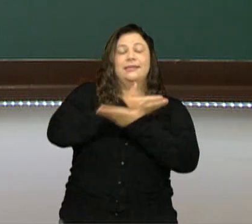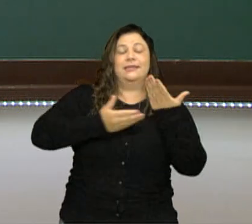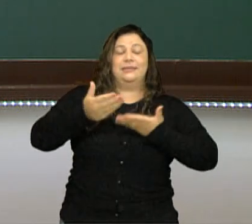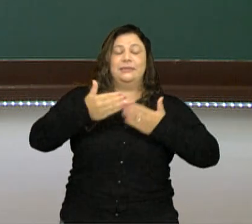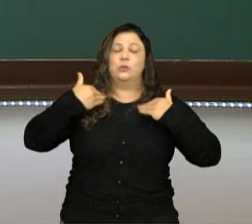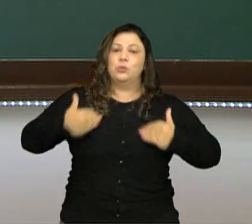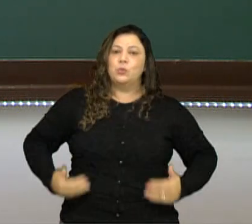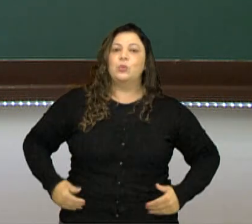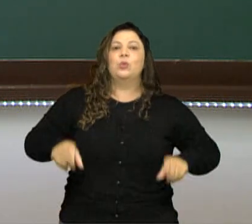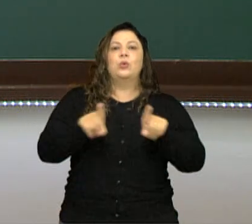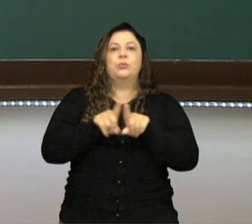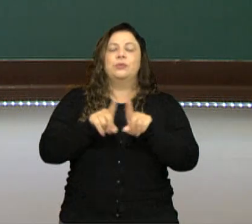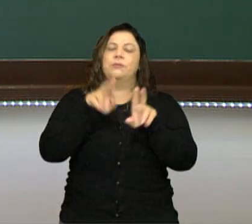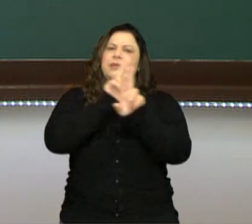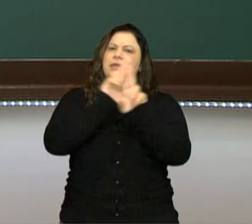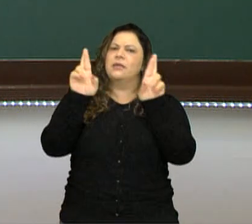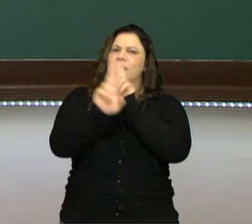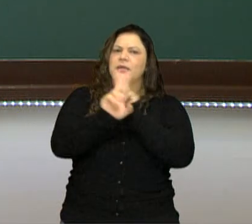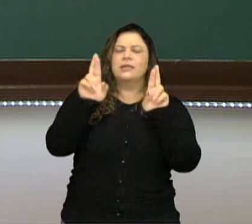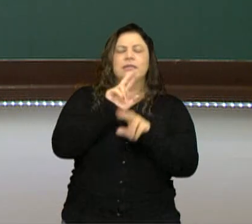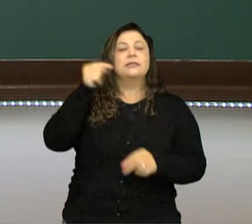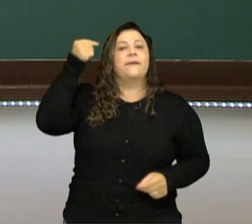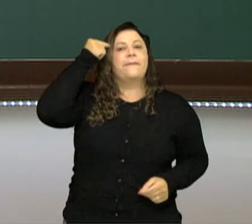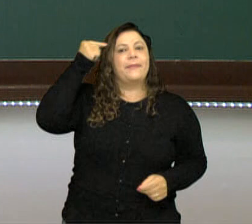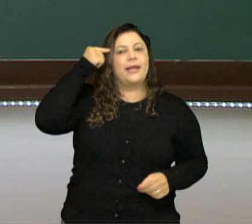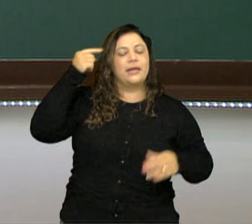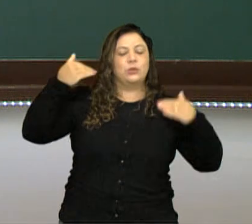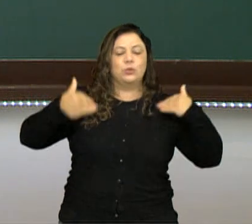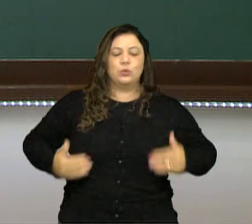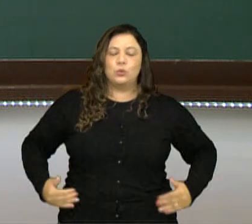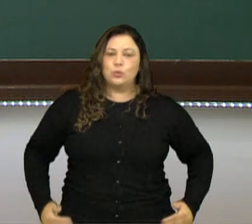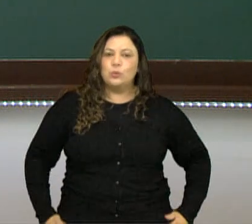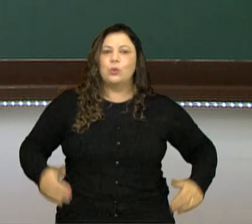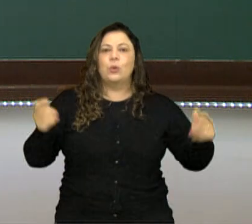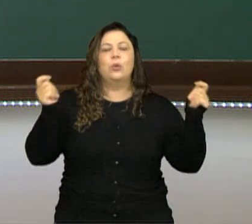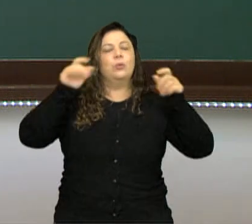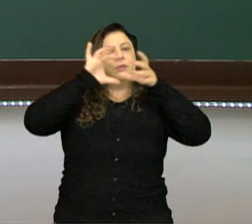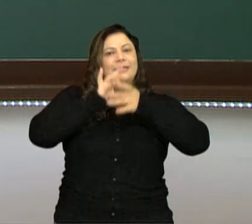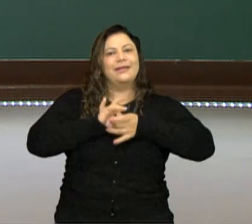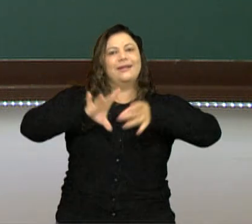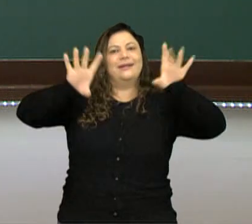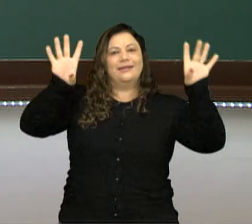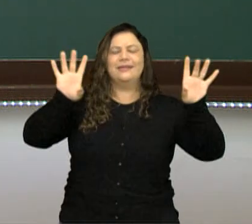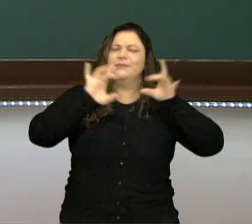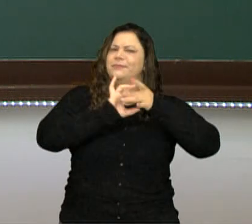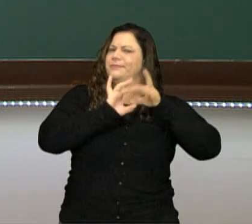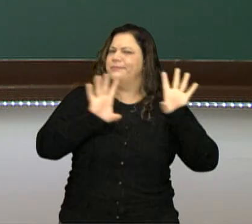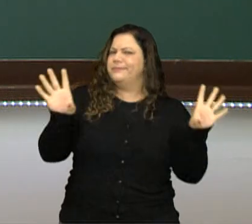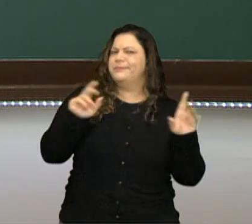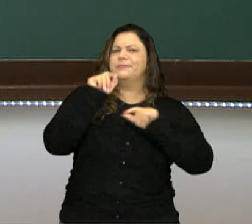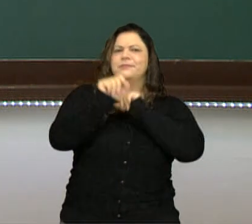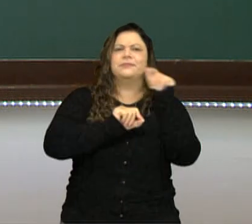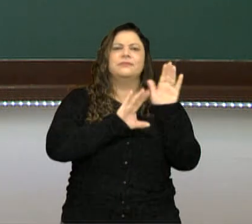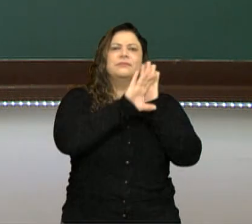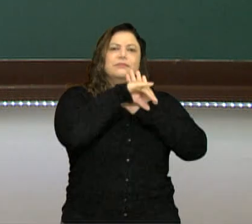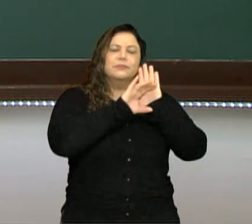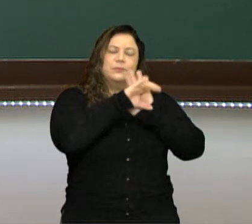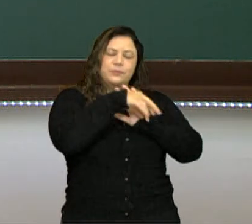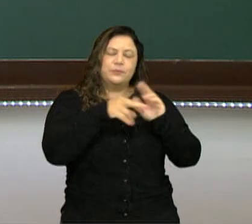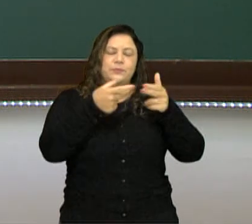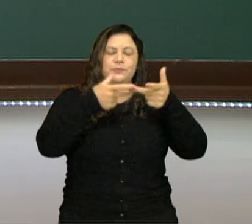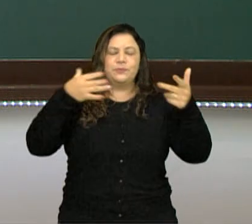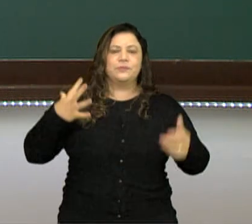tratar da relação entre mente e corpo e da liberdade. Qual é a concepção de